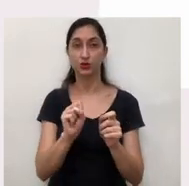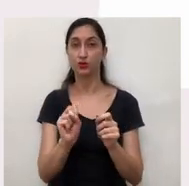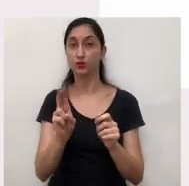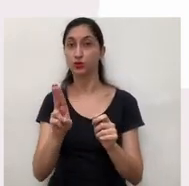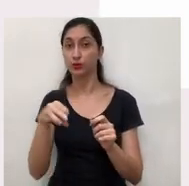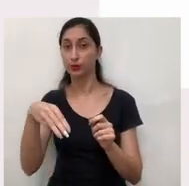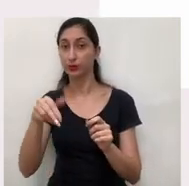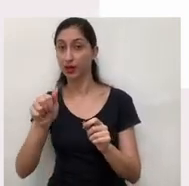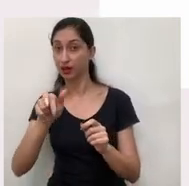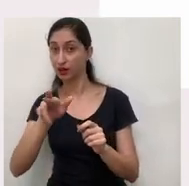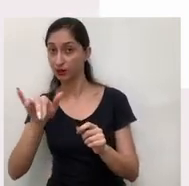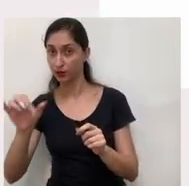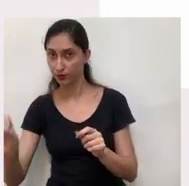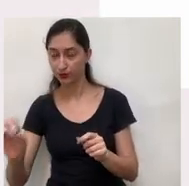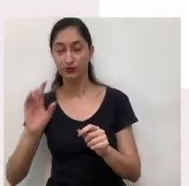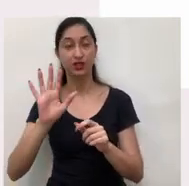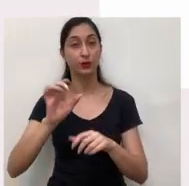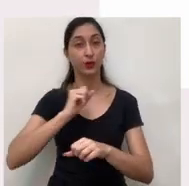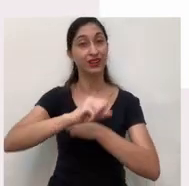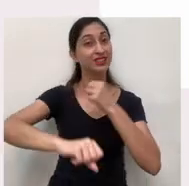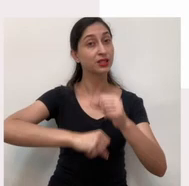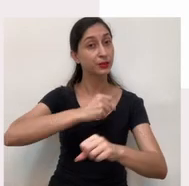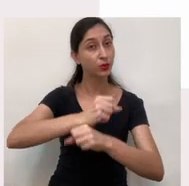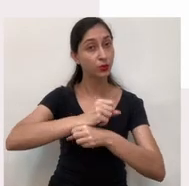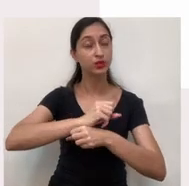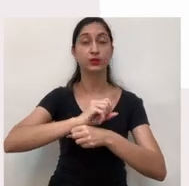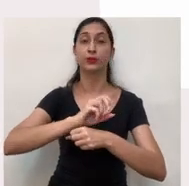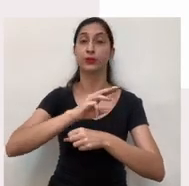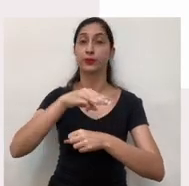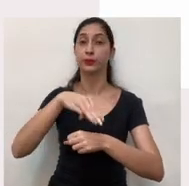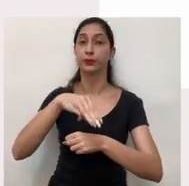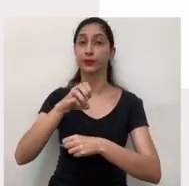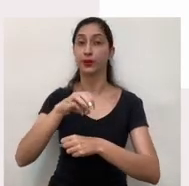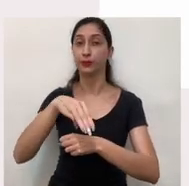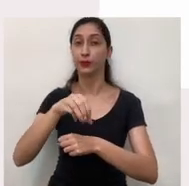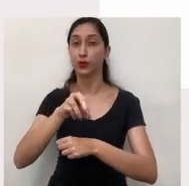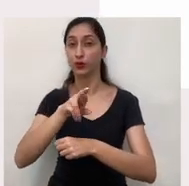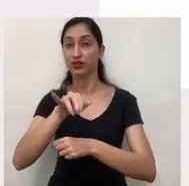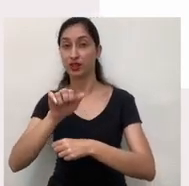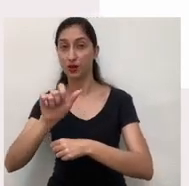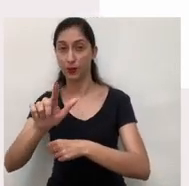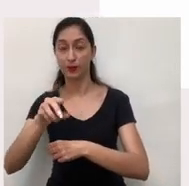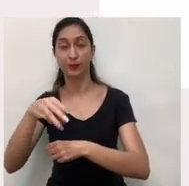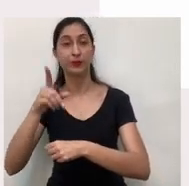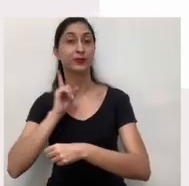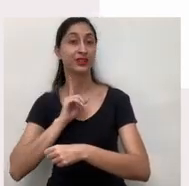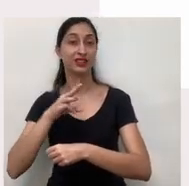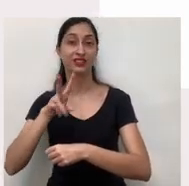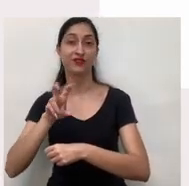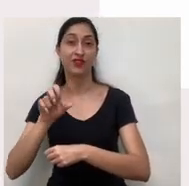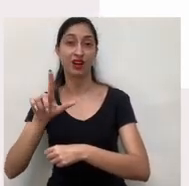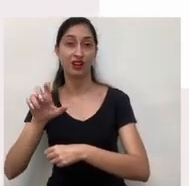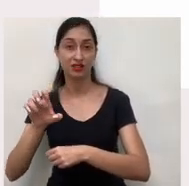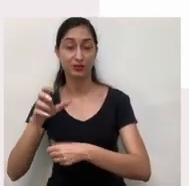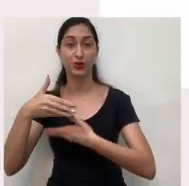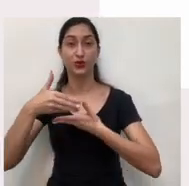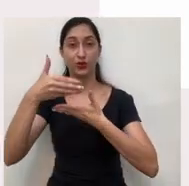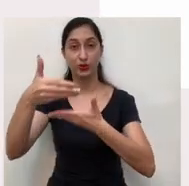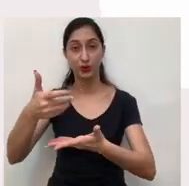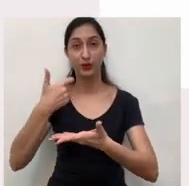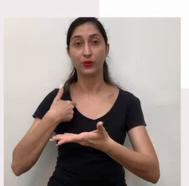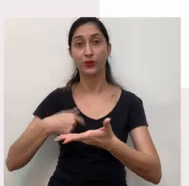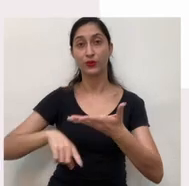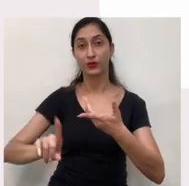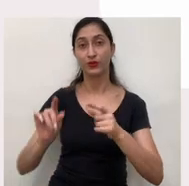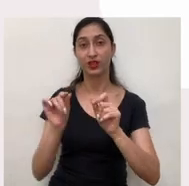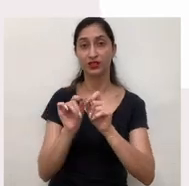Anos depois eu fui convidada pelo Memorial Minas Vale a fazer essa intervenção com os ferros ornamentados do